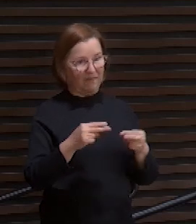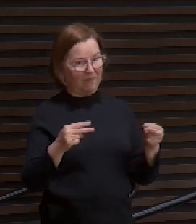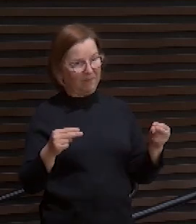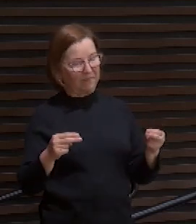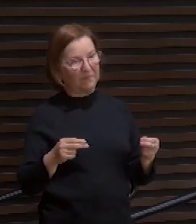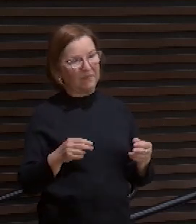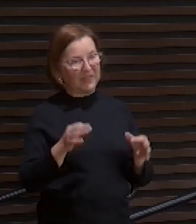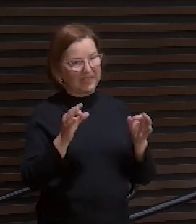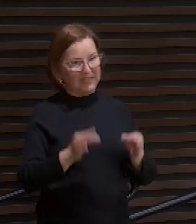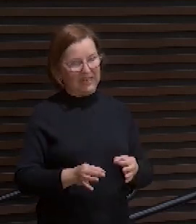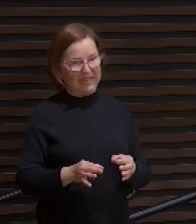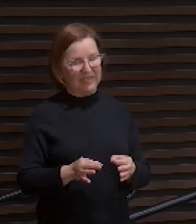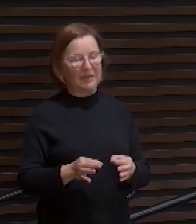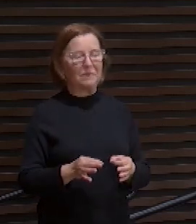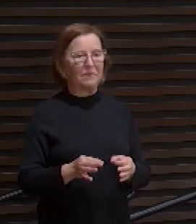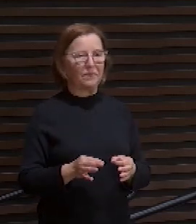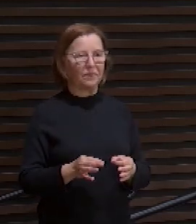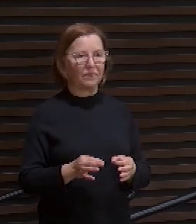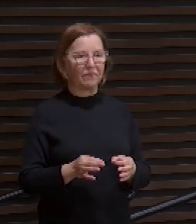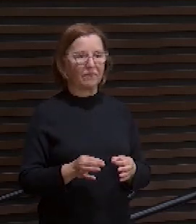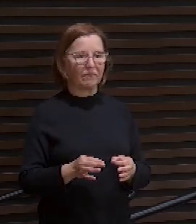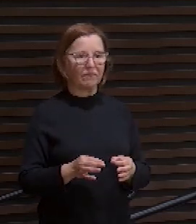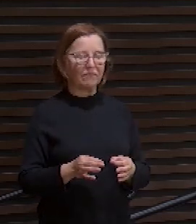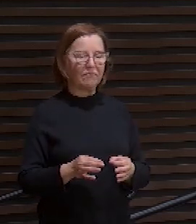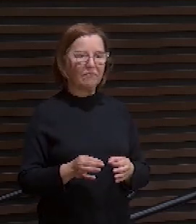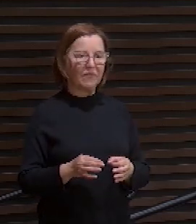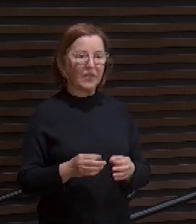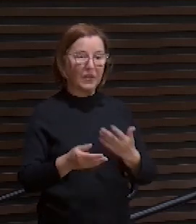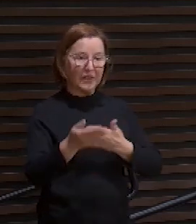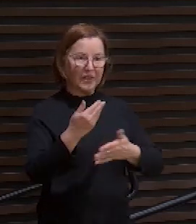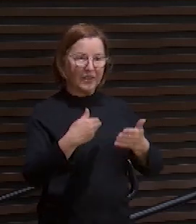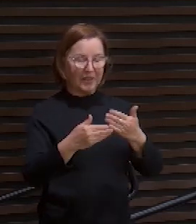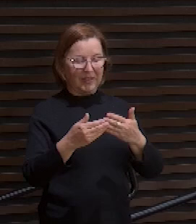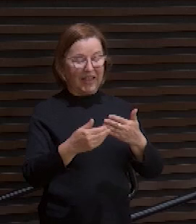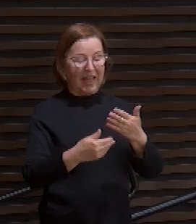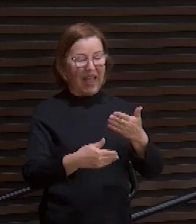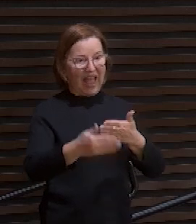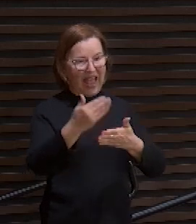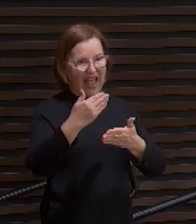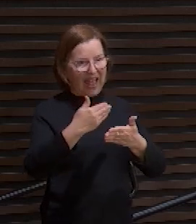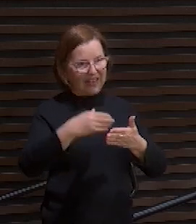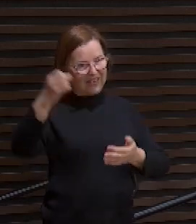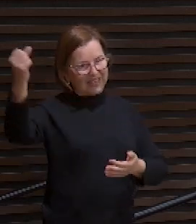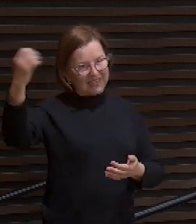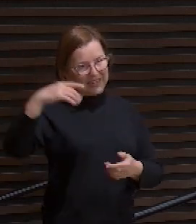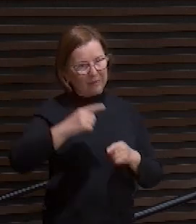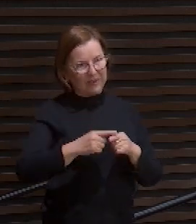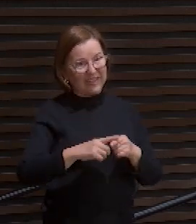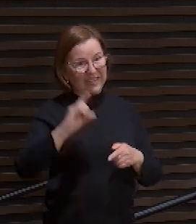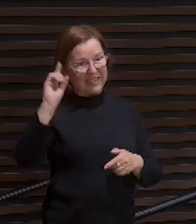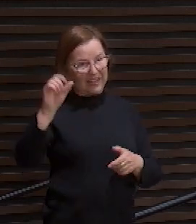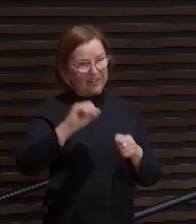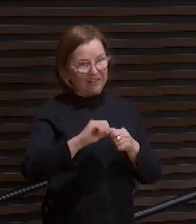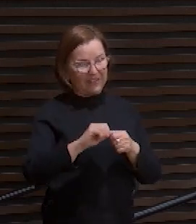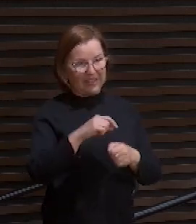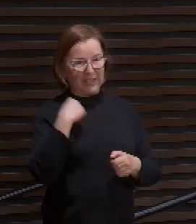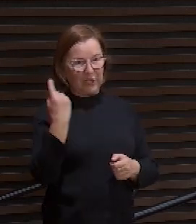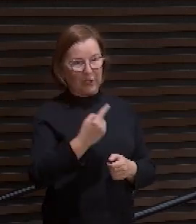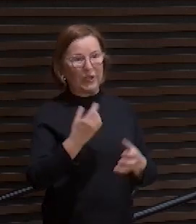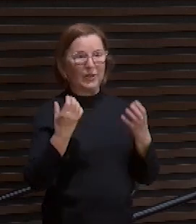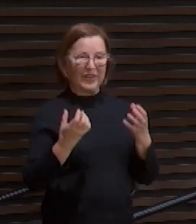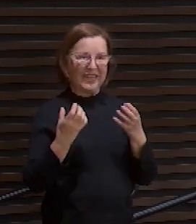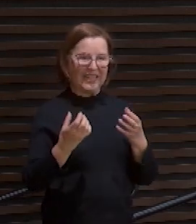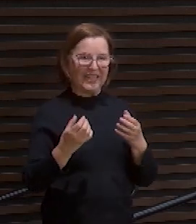E os recompensam quando fazem por meio da graça. Porque Deus é quem realiza em nós tanto o